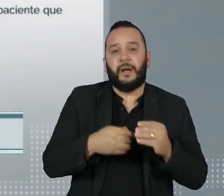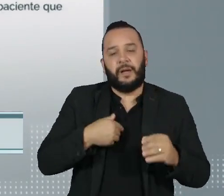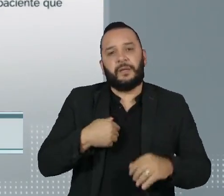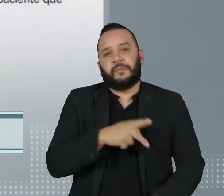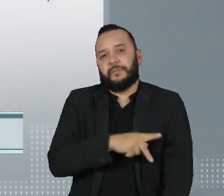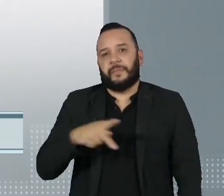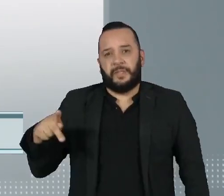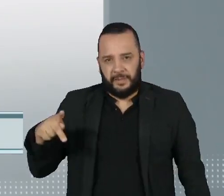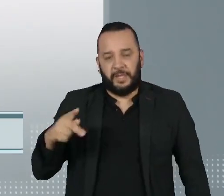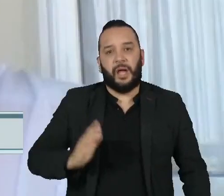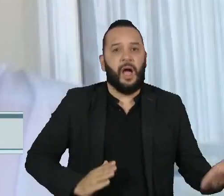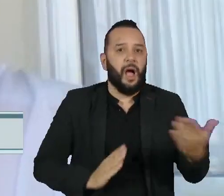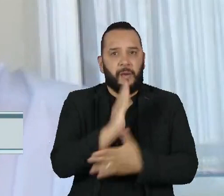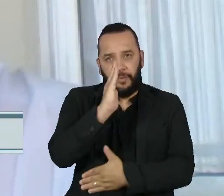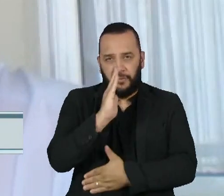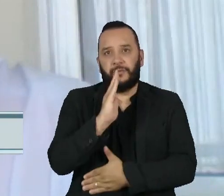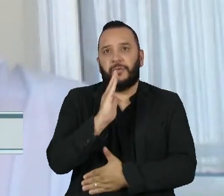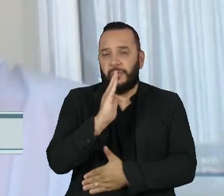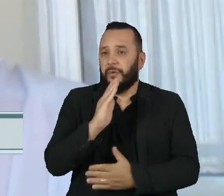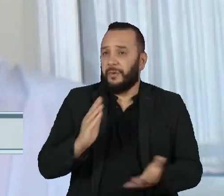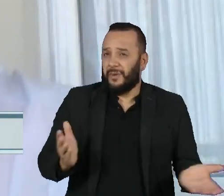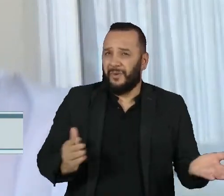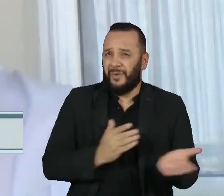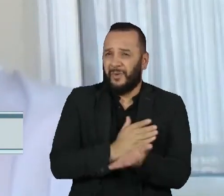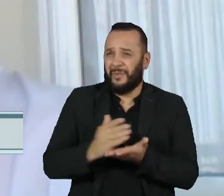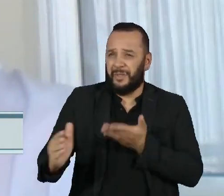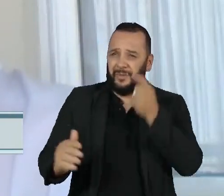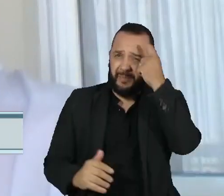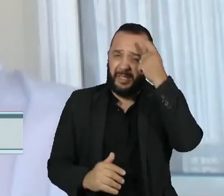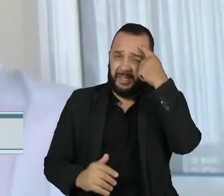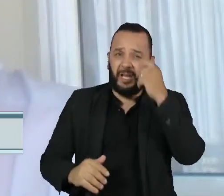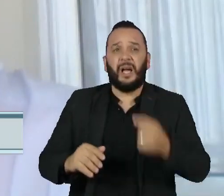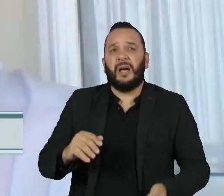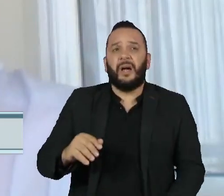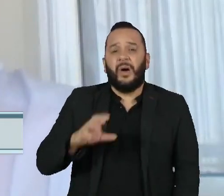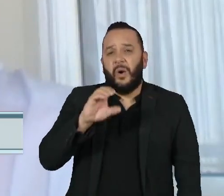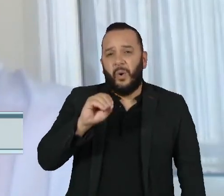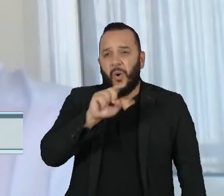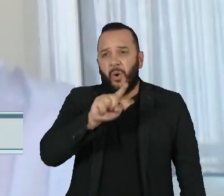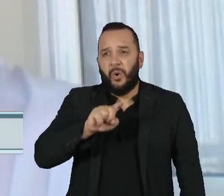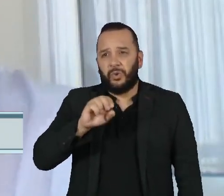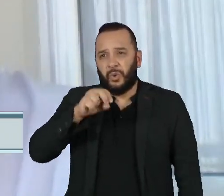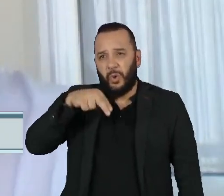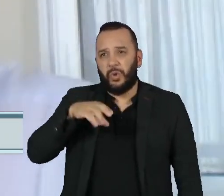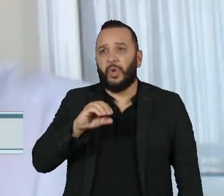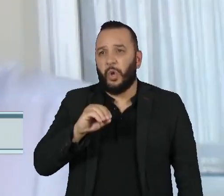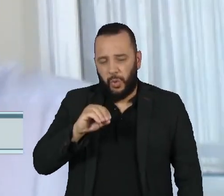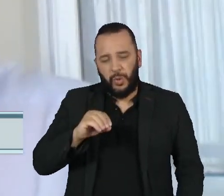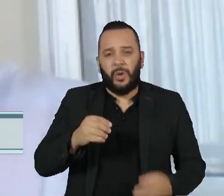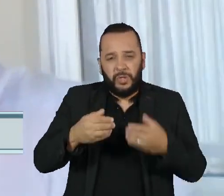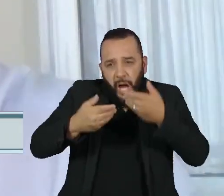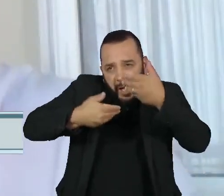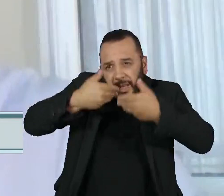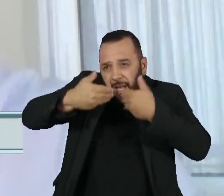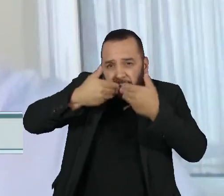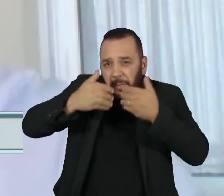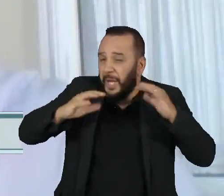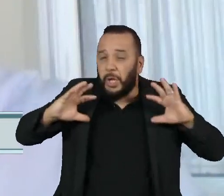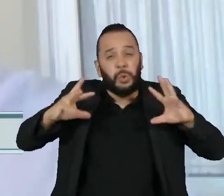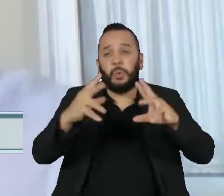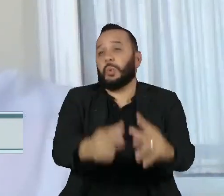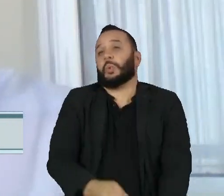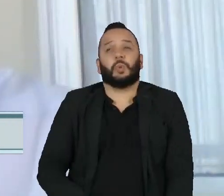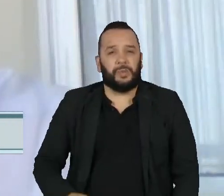presidente aprovou, começou-se a achar que a ozonoterapia serviria para tudo. E isto